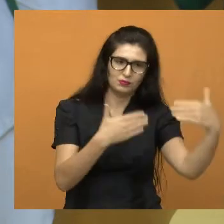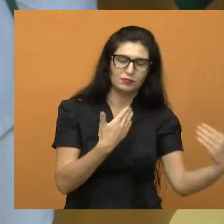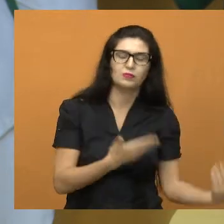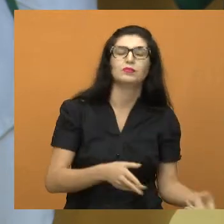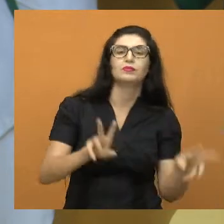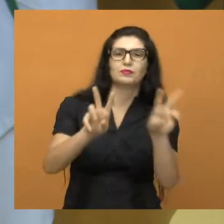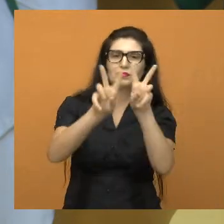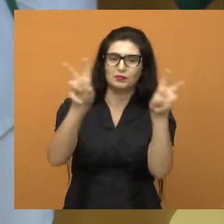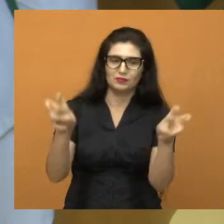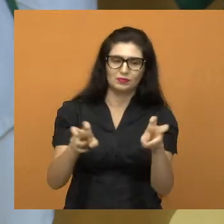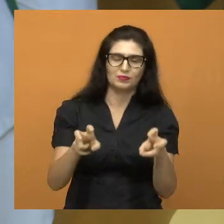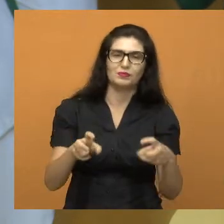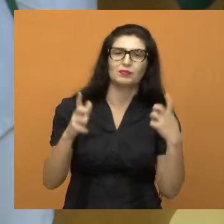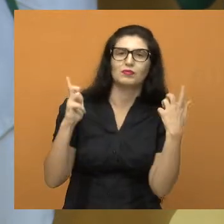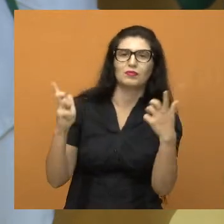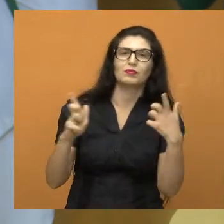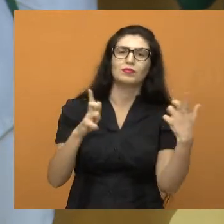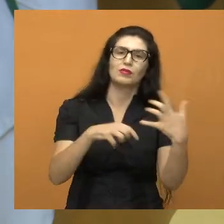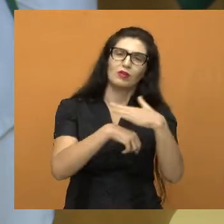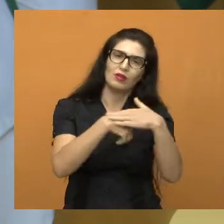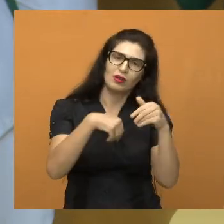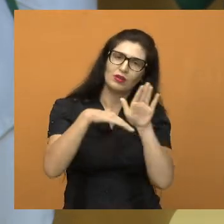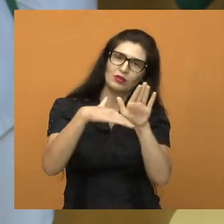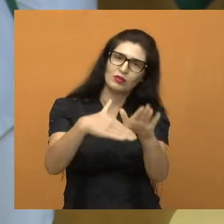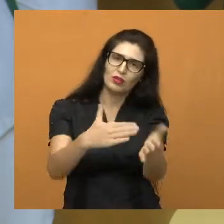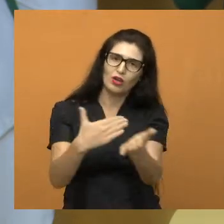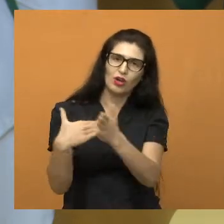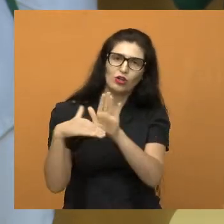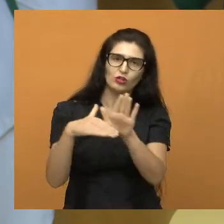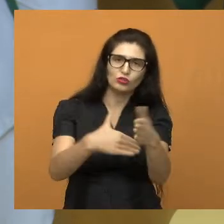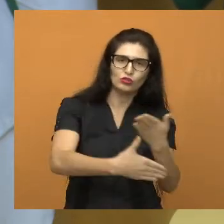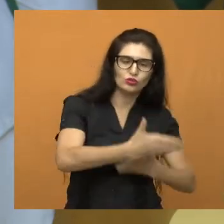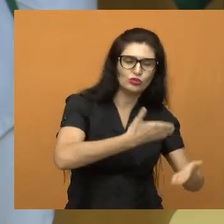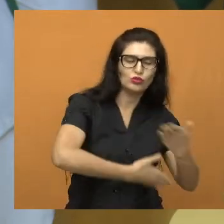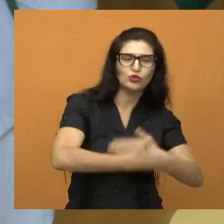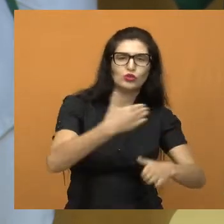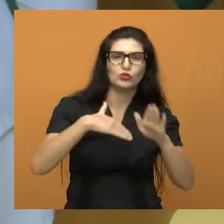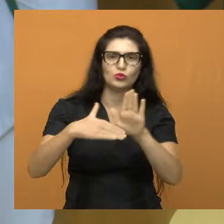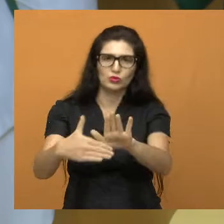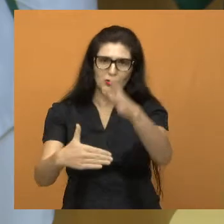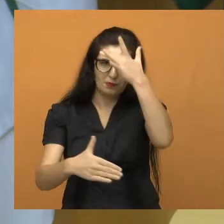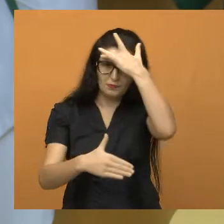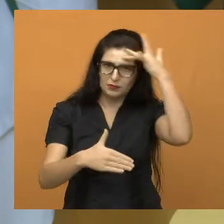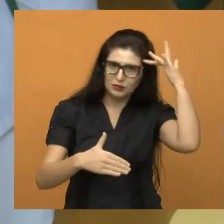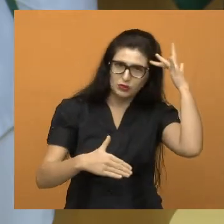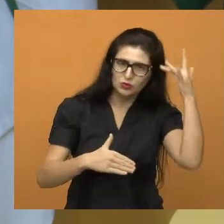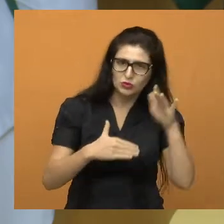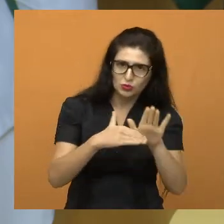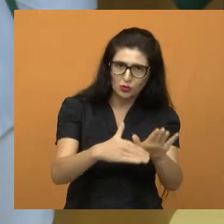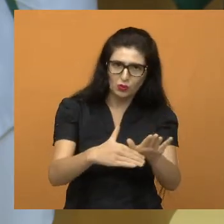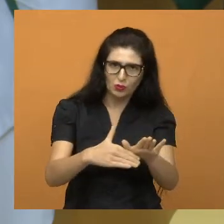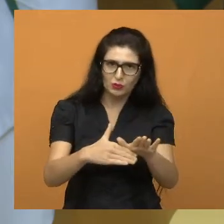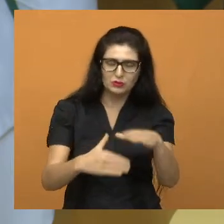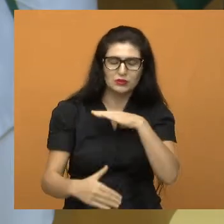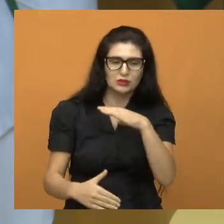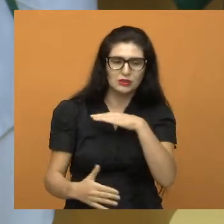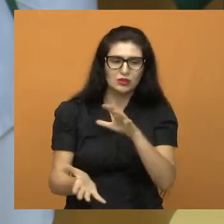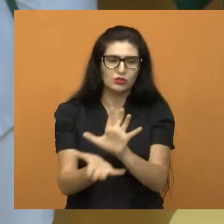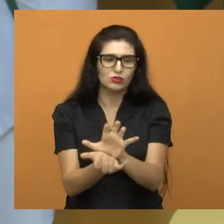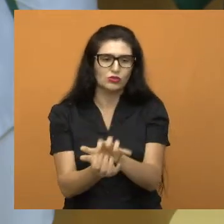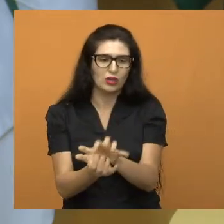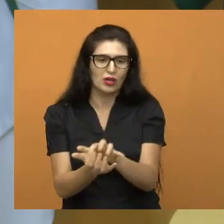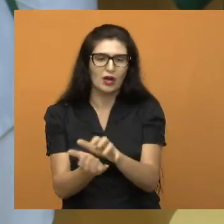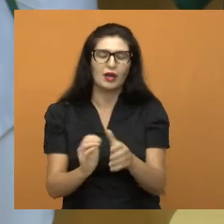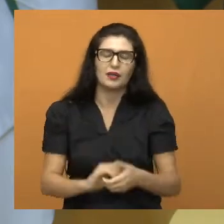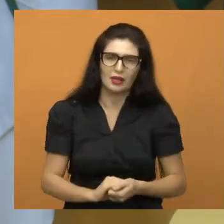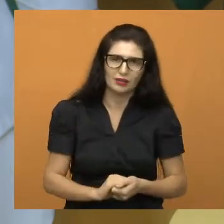tratar dos temas da campanha da fraternidade. A campanha da fraternidade é marcada pelo empenho de todos em